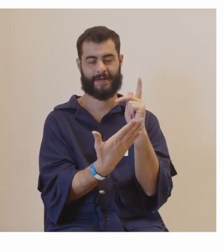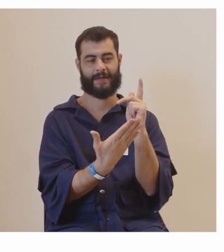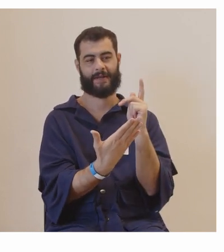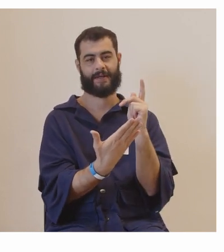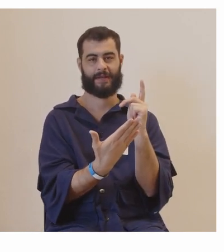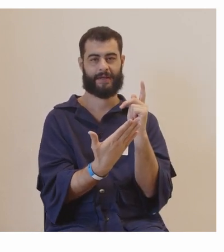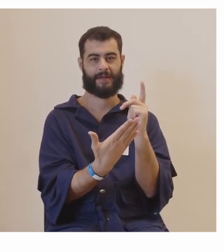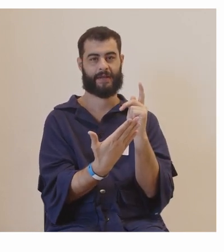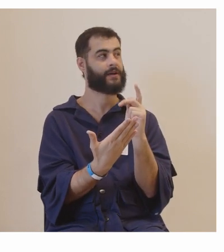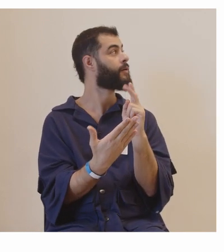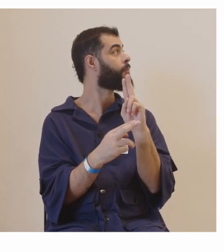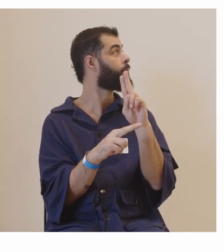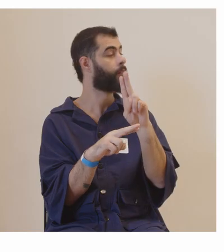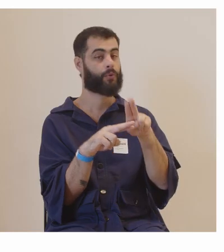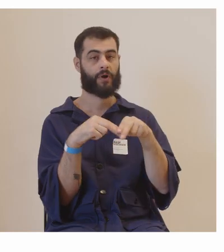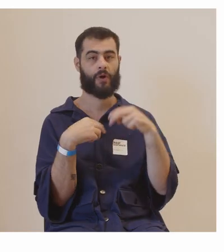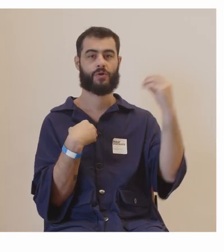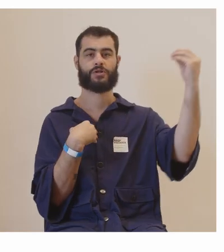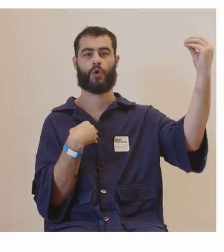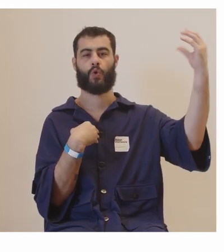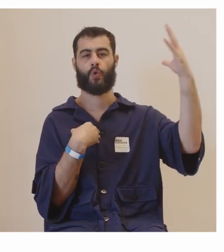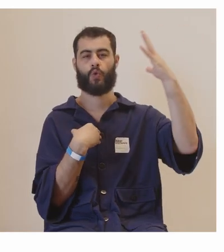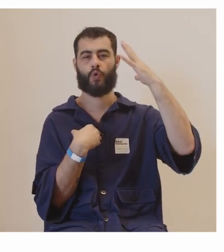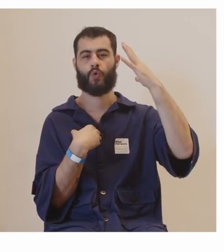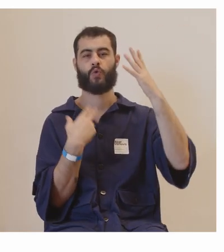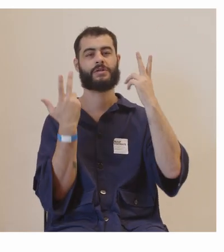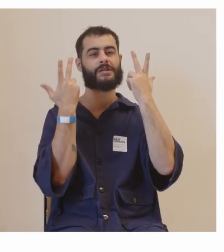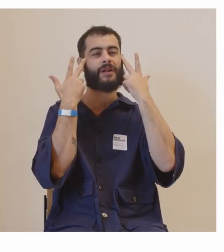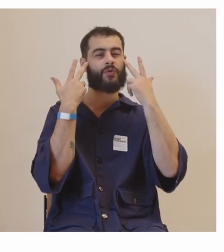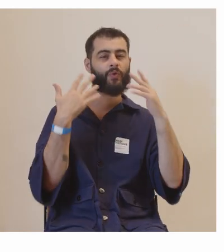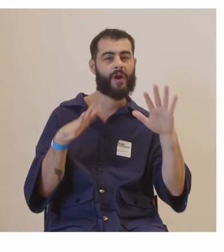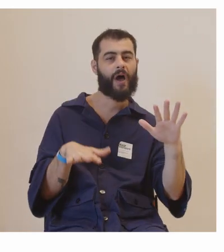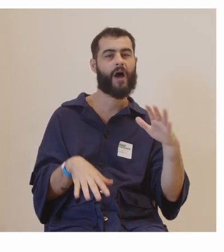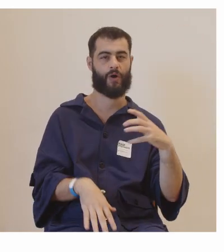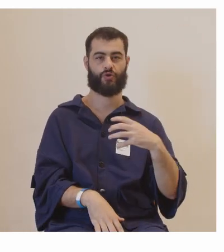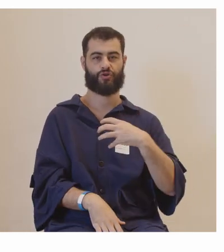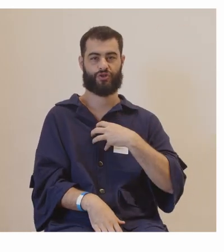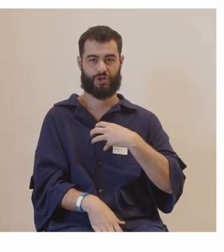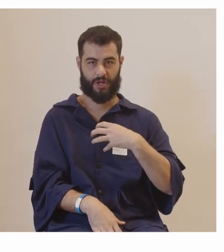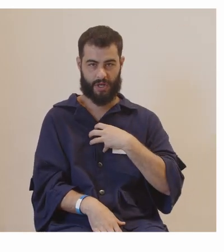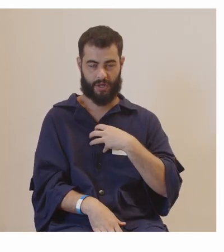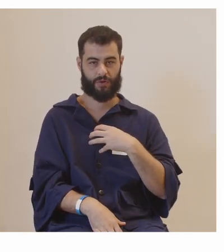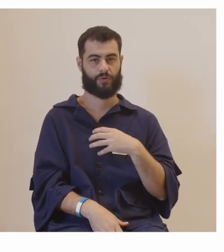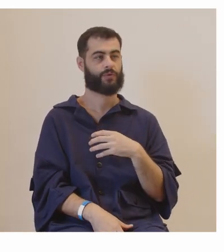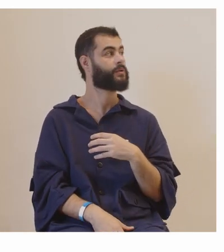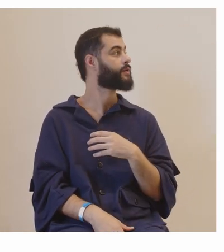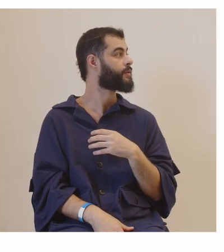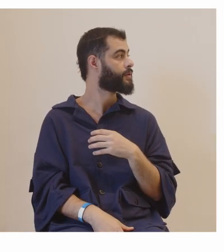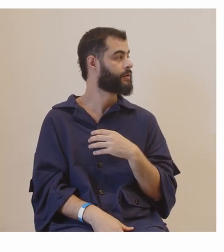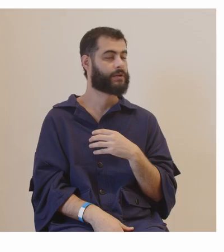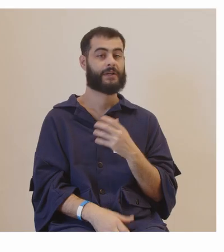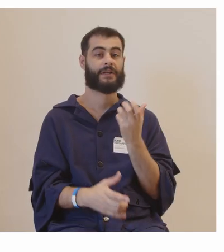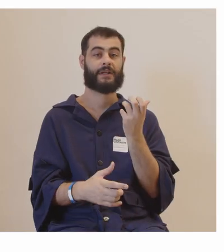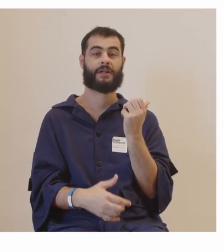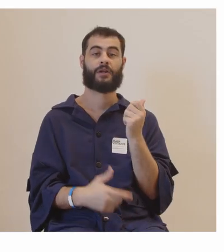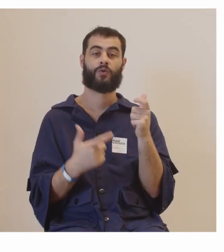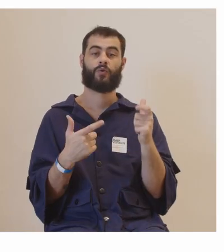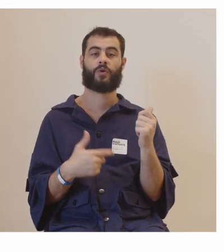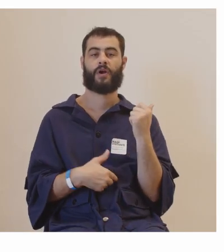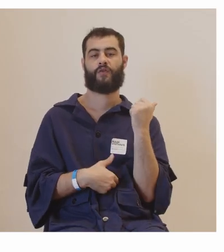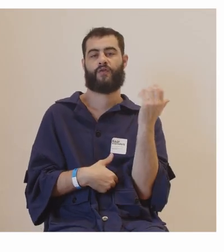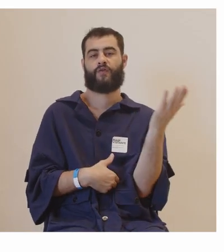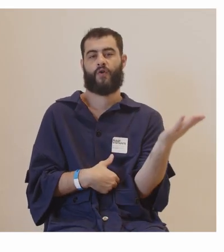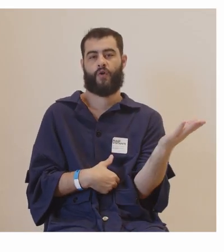dos reflexos luminosos, atmosféricos, mais naturais, etc., né, fora, né, trabalhando no ar livre, de